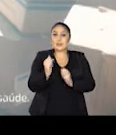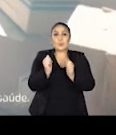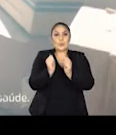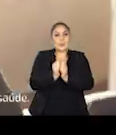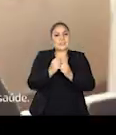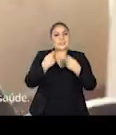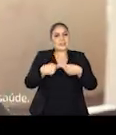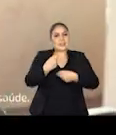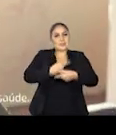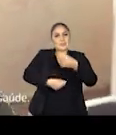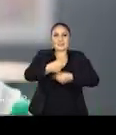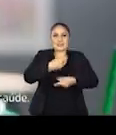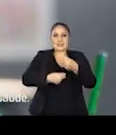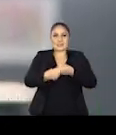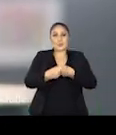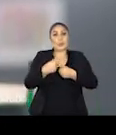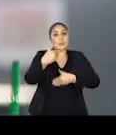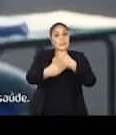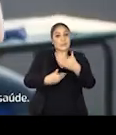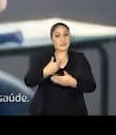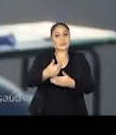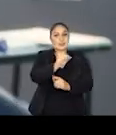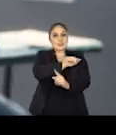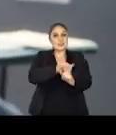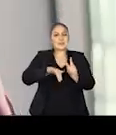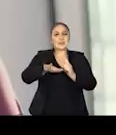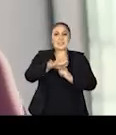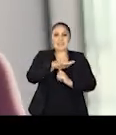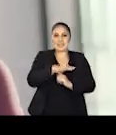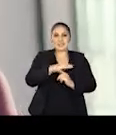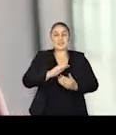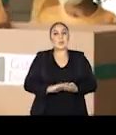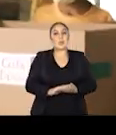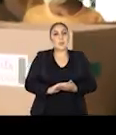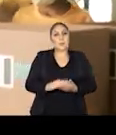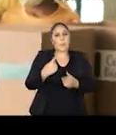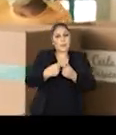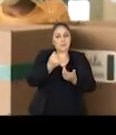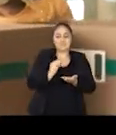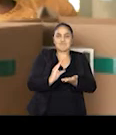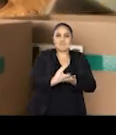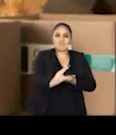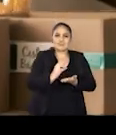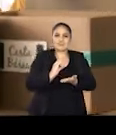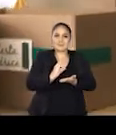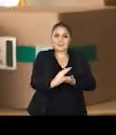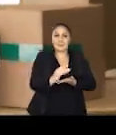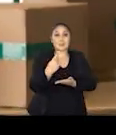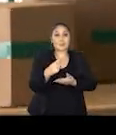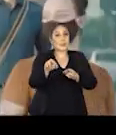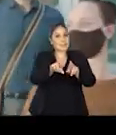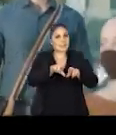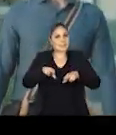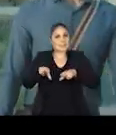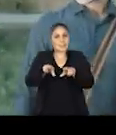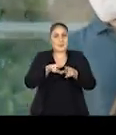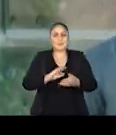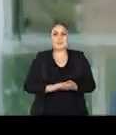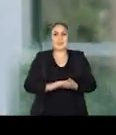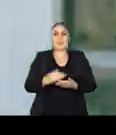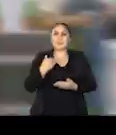une as suas necessidades financeiras como desenvolvimento da sociedade porque revestimos os recursos na sua região